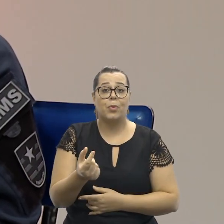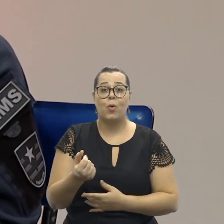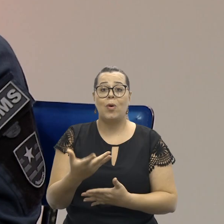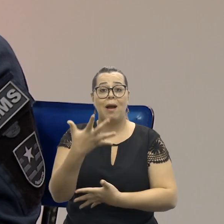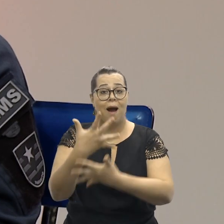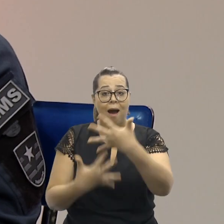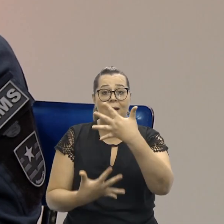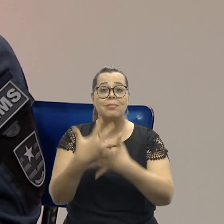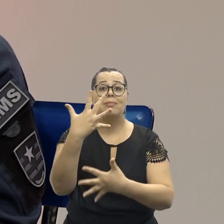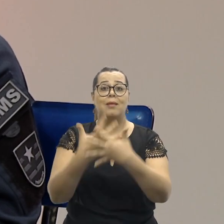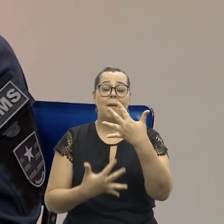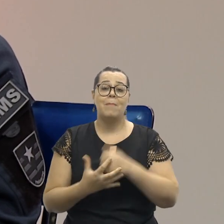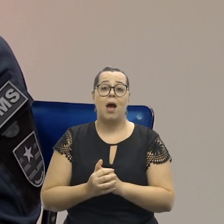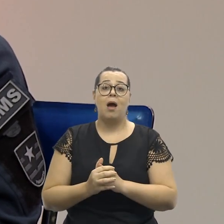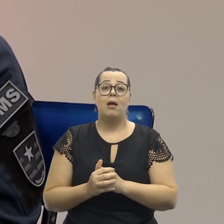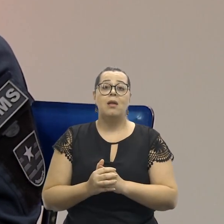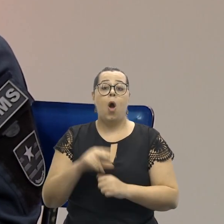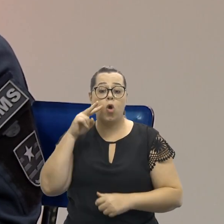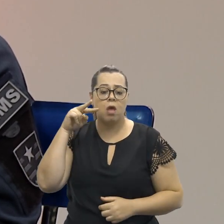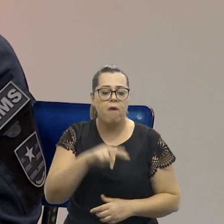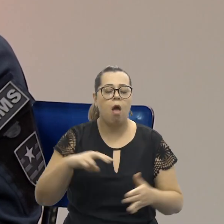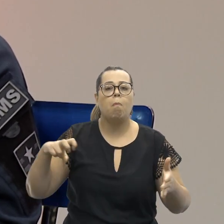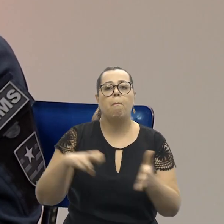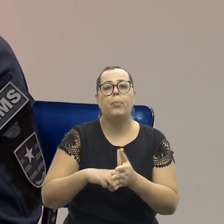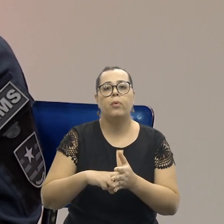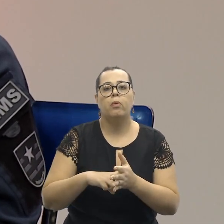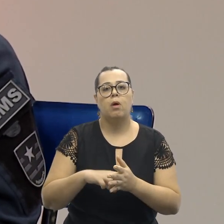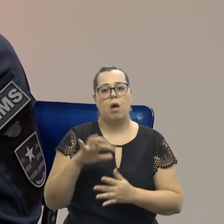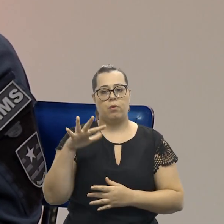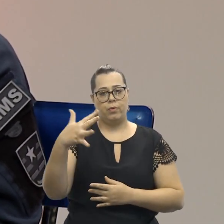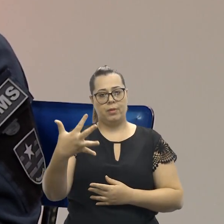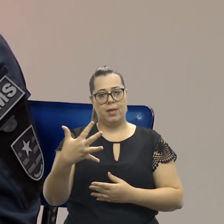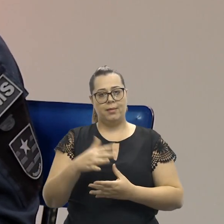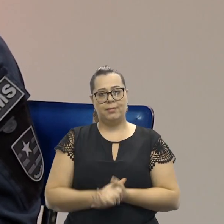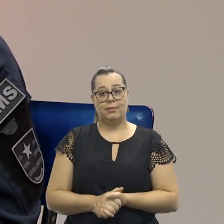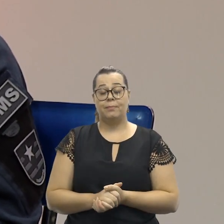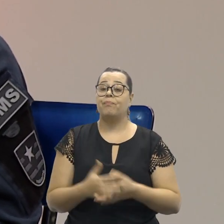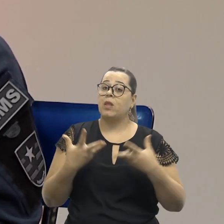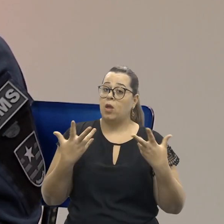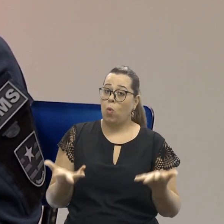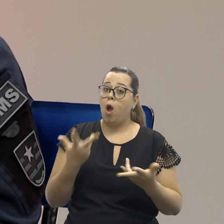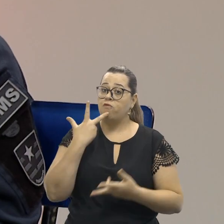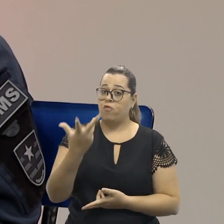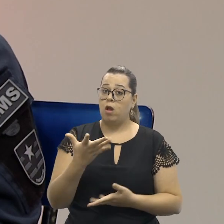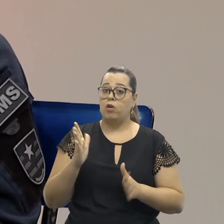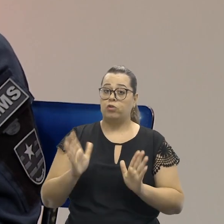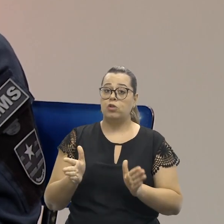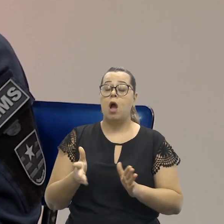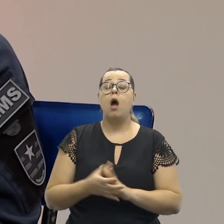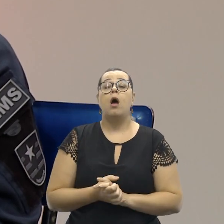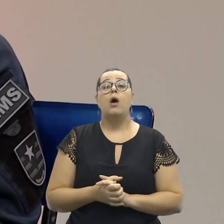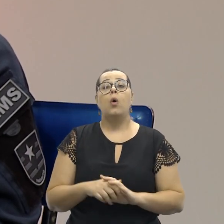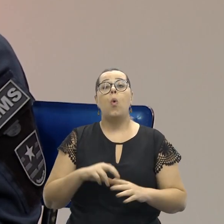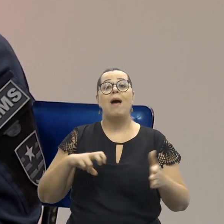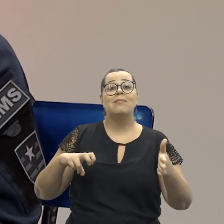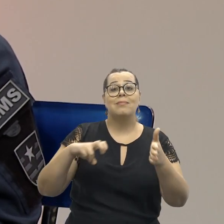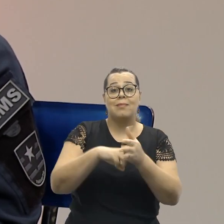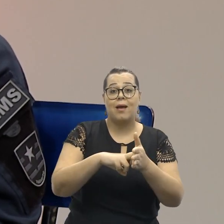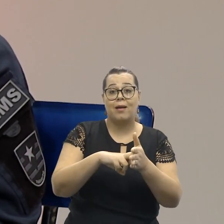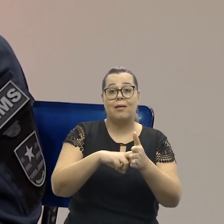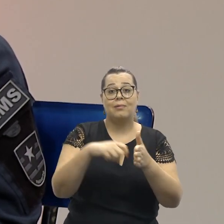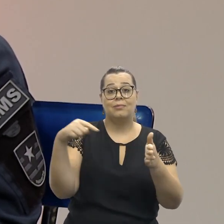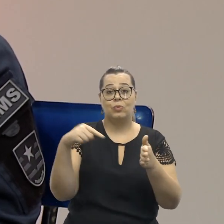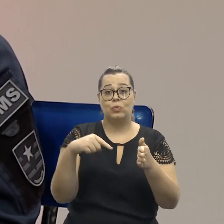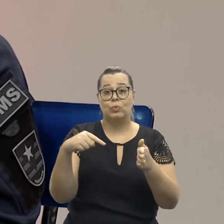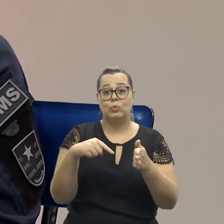desatenção, ela certamente é uma grande fomentadora dos acidentes. Mas como nós conversávamos há pouco, o acidente de trânsito,